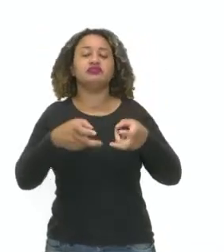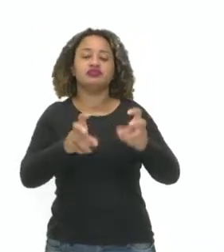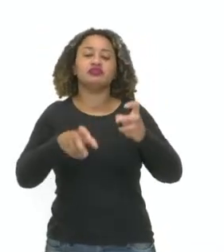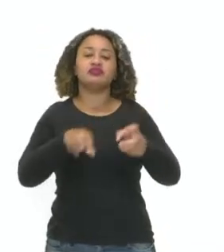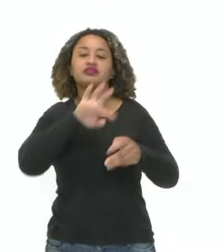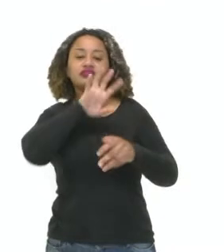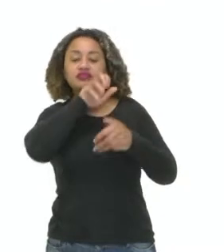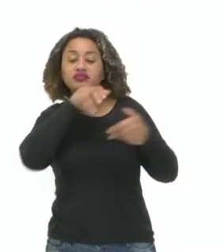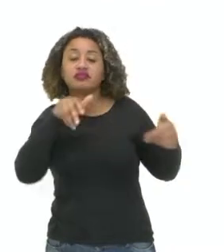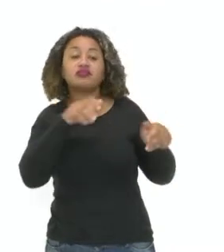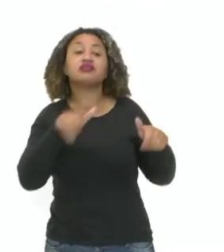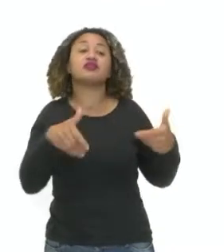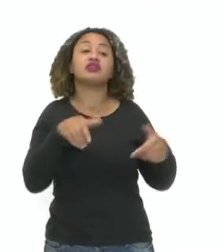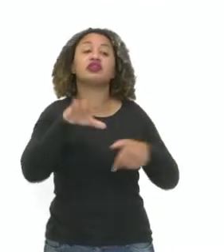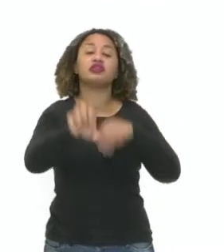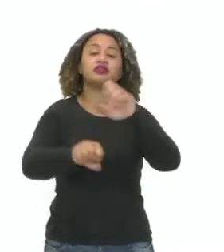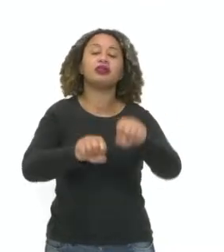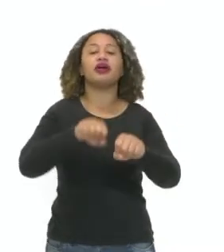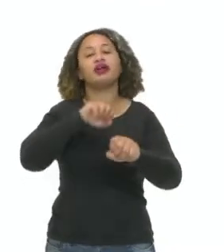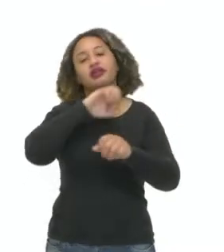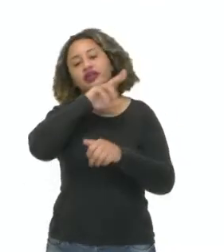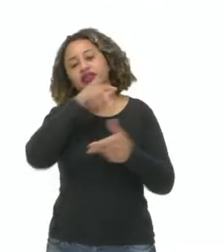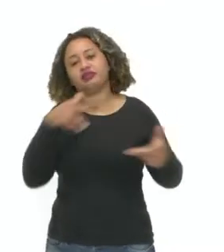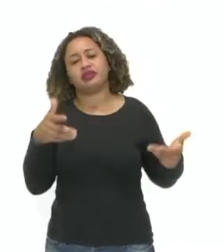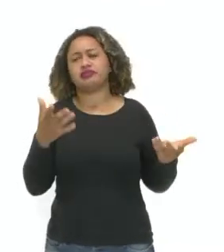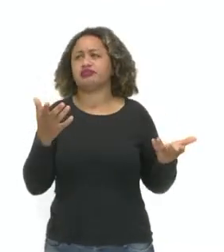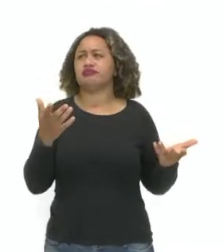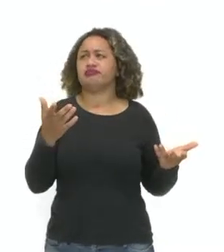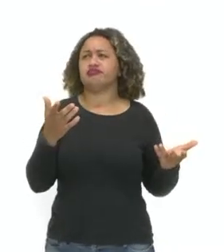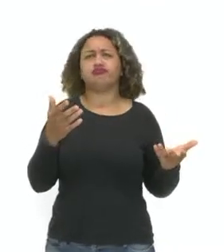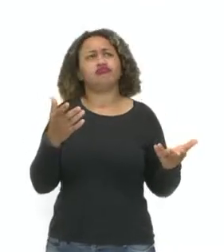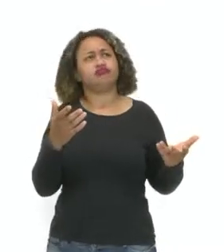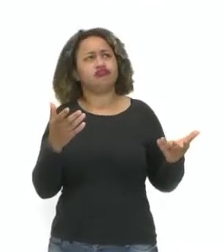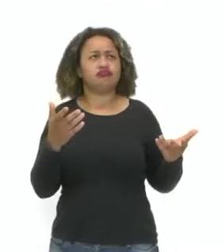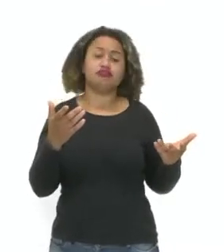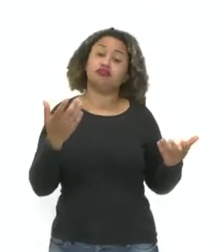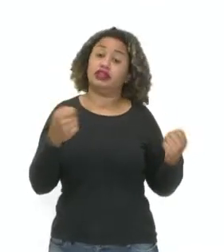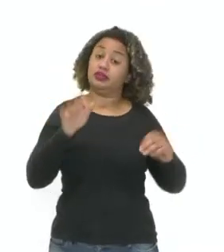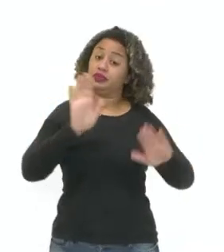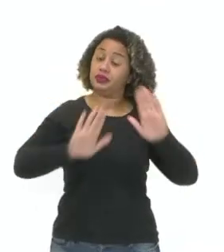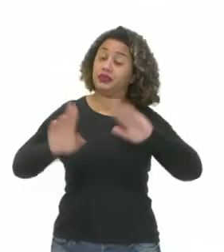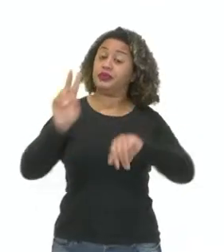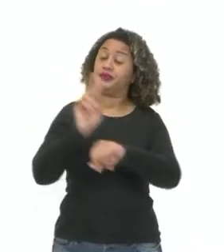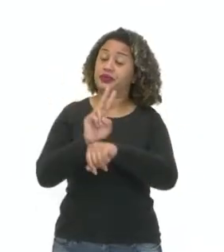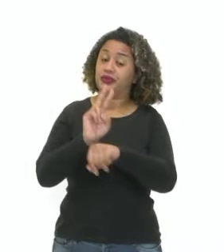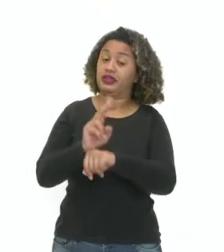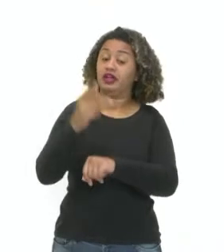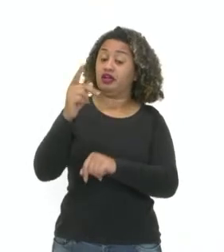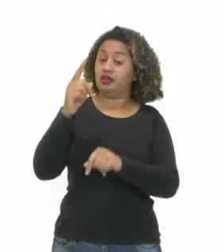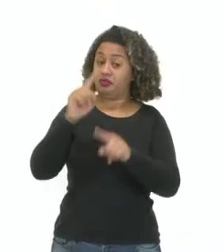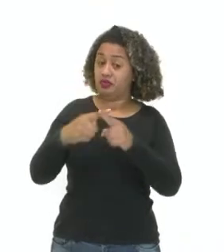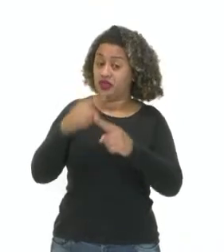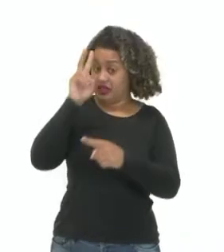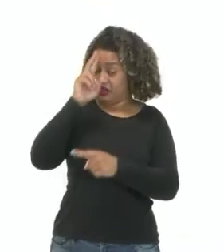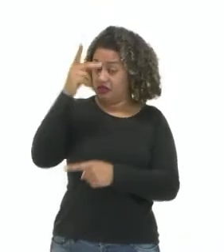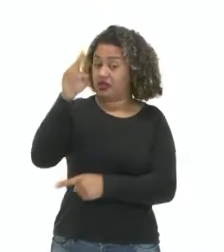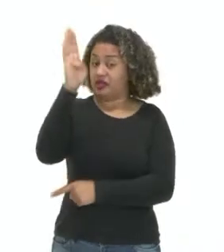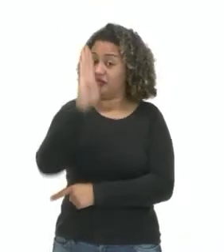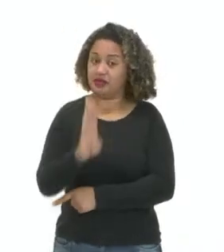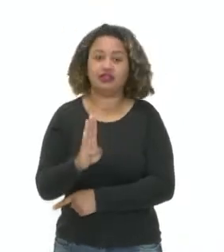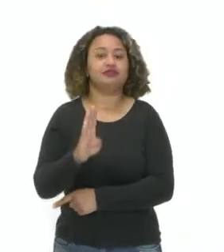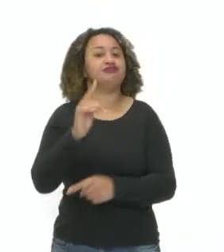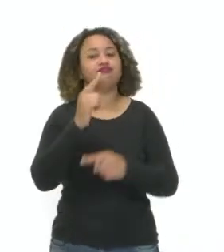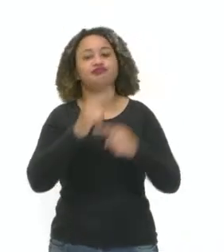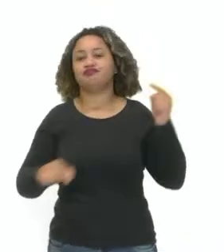qual ocorre a captura de animais. Ora, nós temos que cuidar, né? Porque no Brasil, lembra? É ilegal.